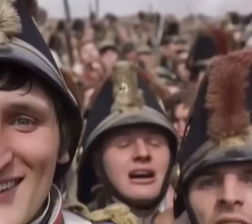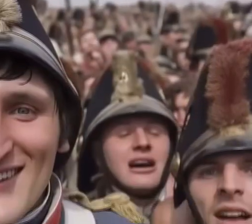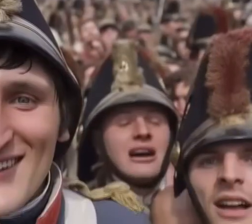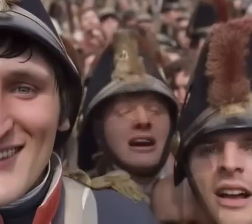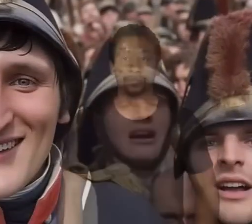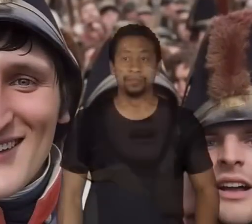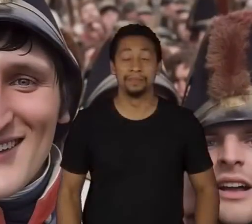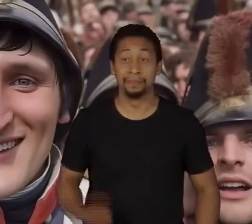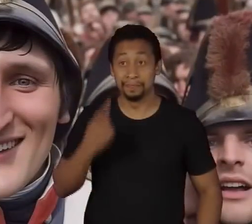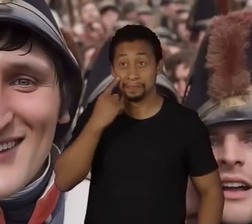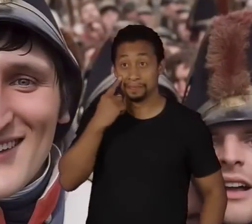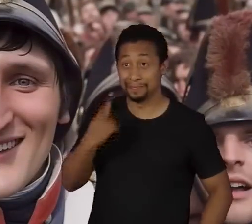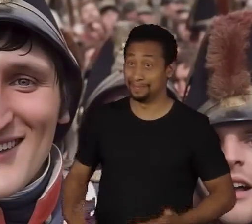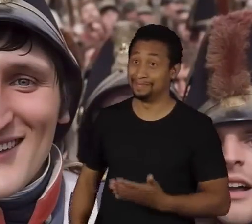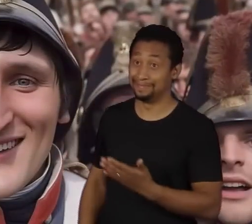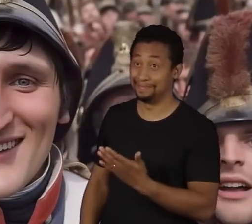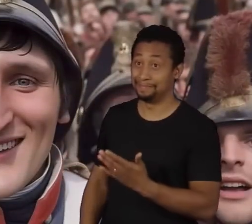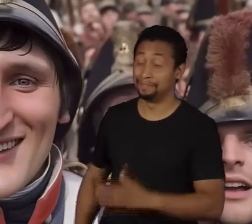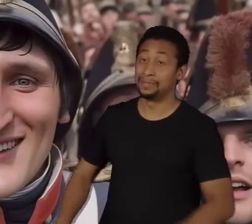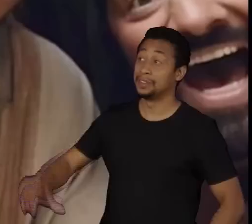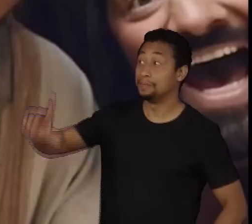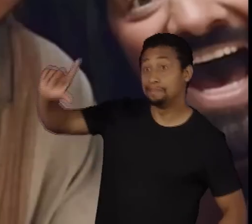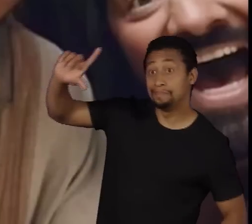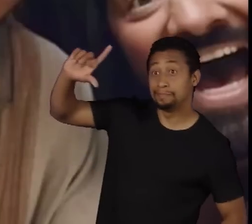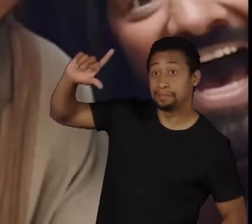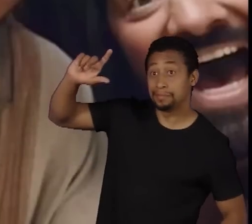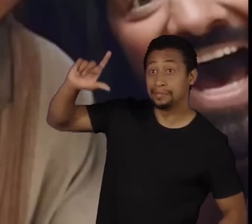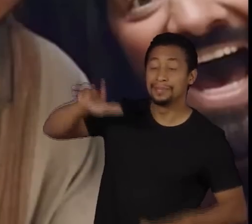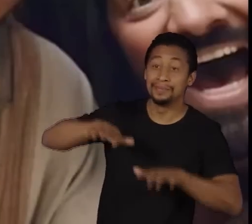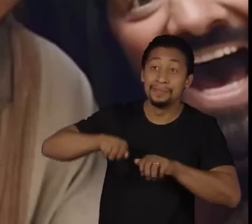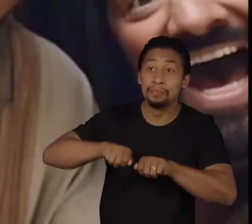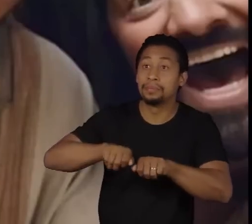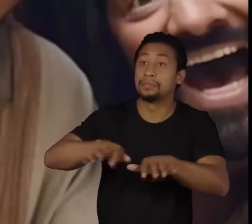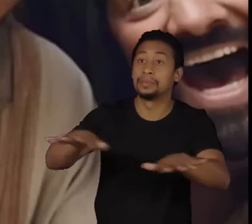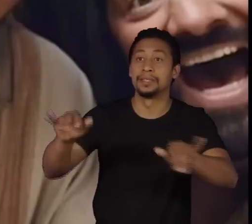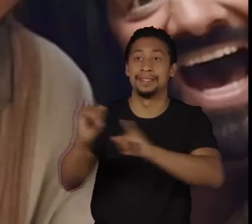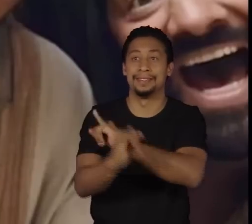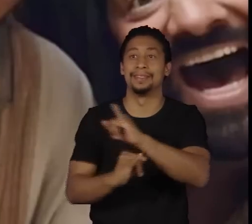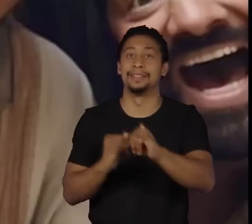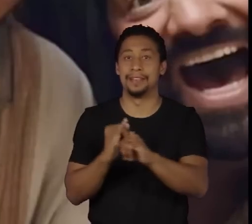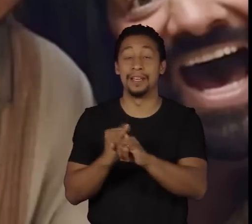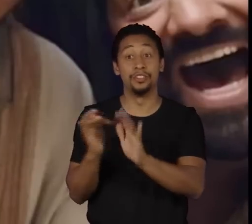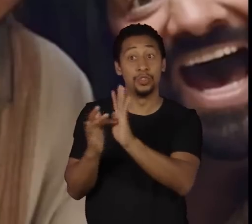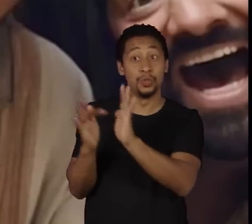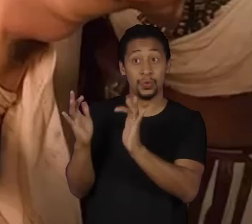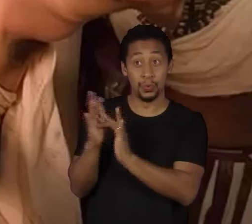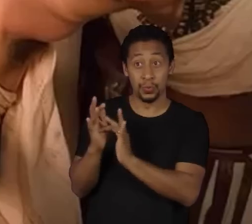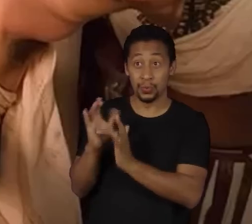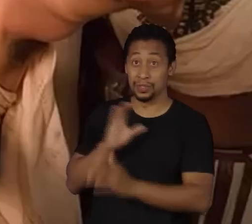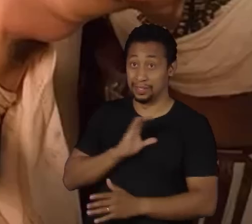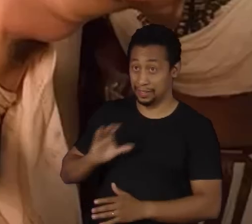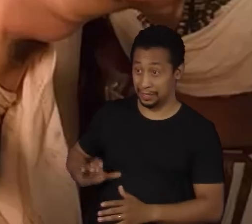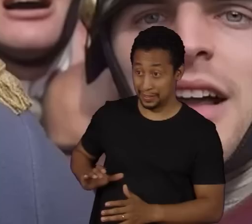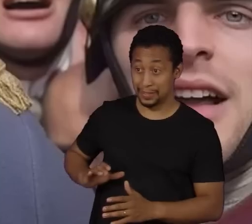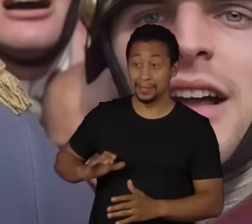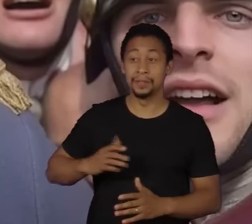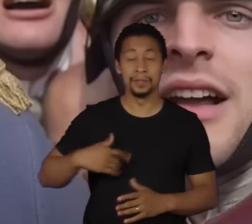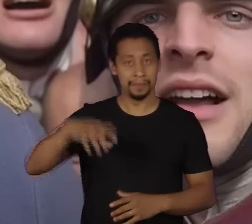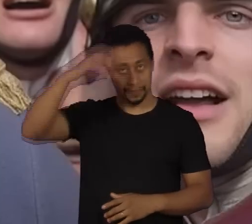Estas selfies viralizaram na internet. Olha só os personagens: Jesus Cristo,